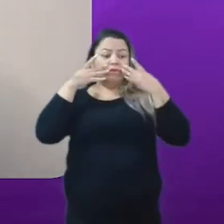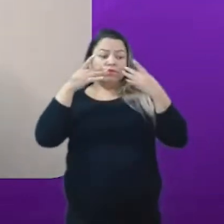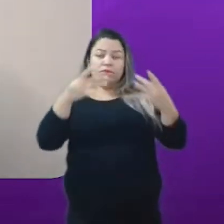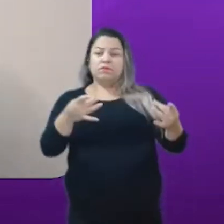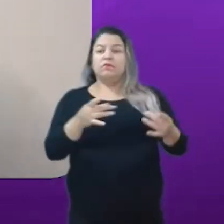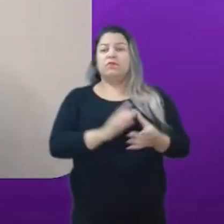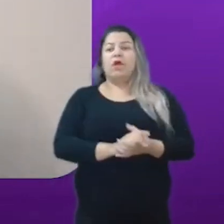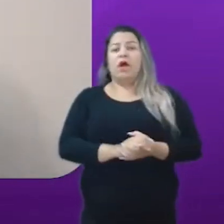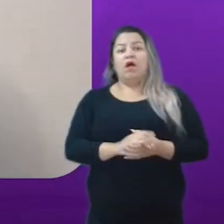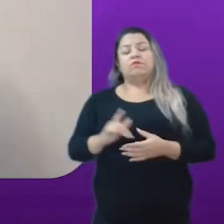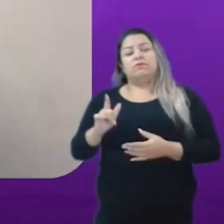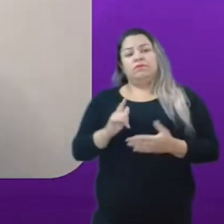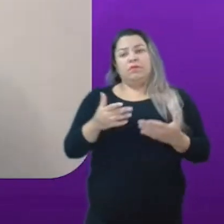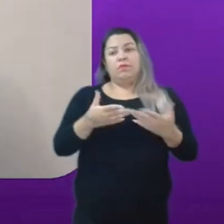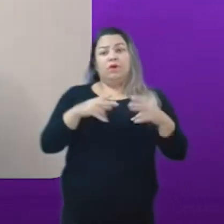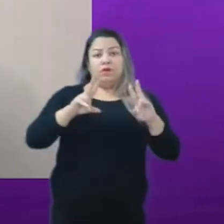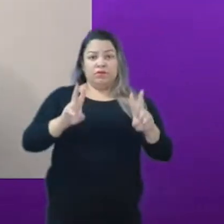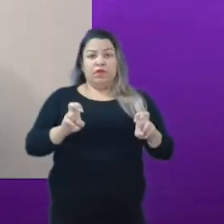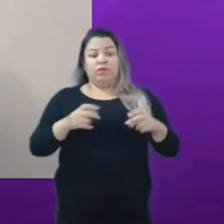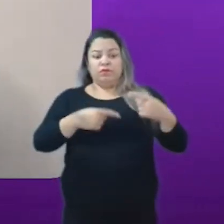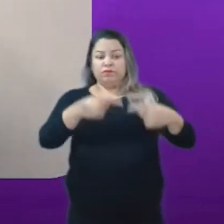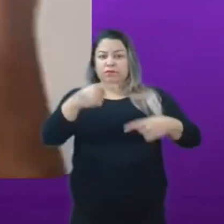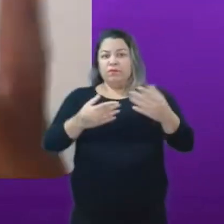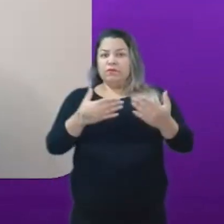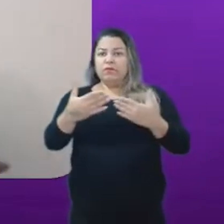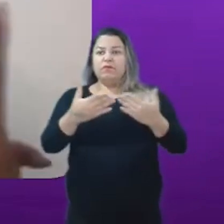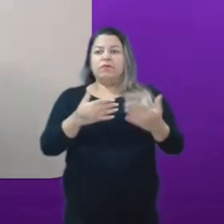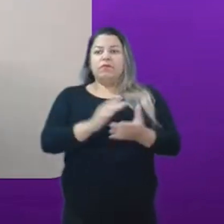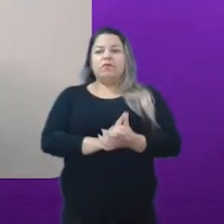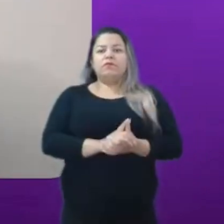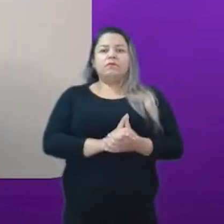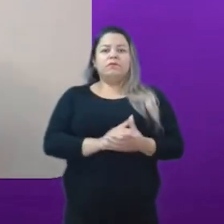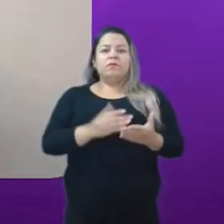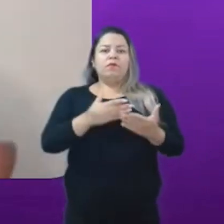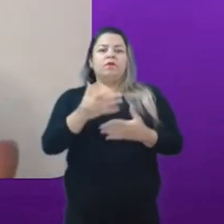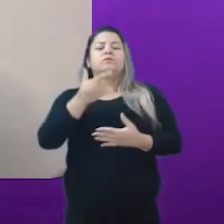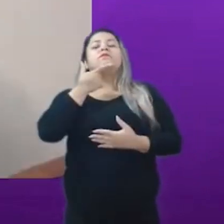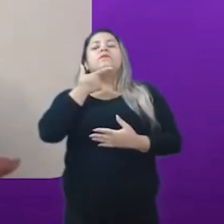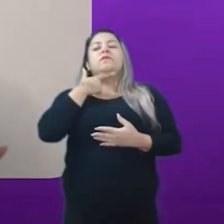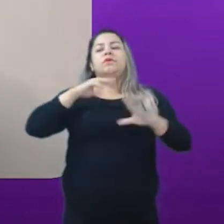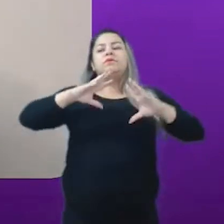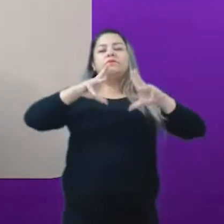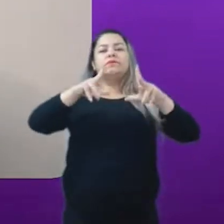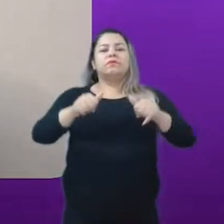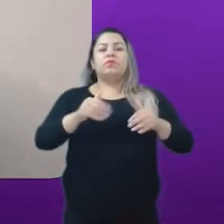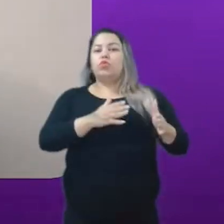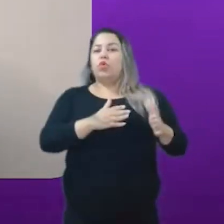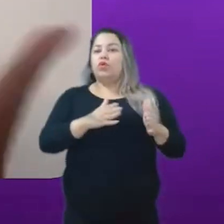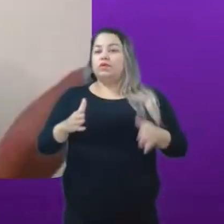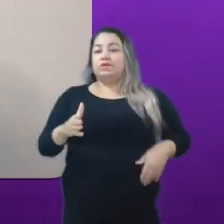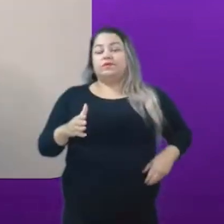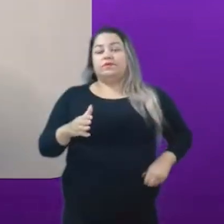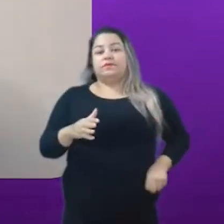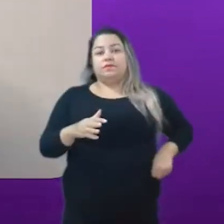recebo esse tema de discussão, eu já começo a ter muita vontade de colocar tudo no plural, né? De pensar